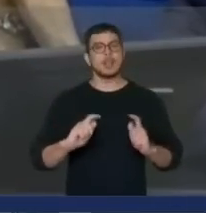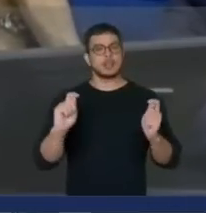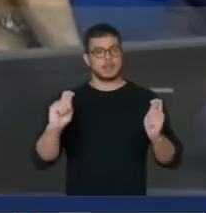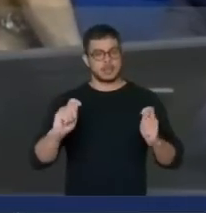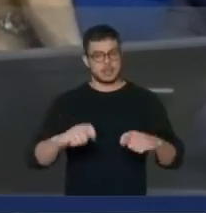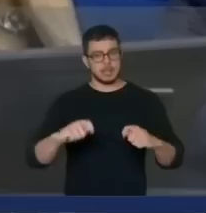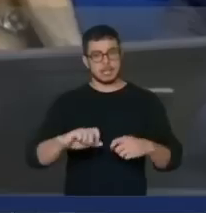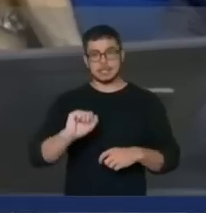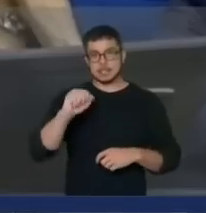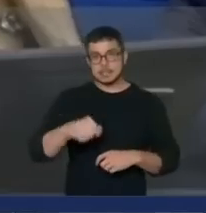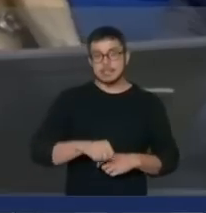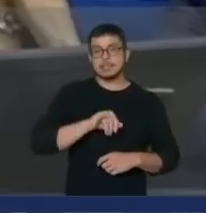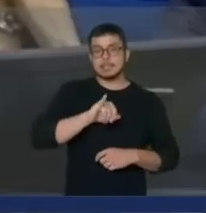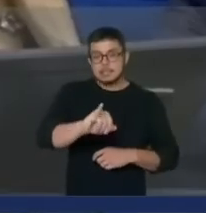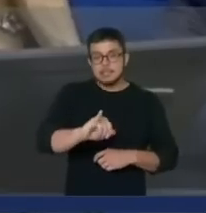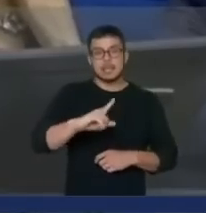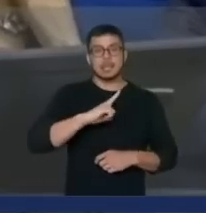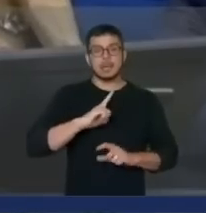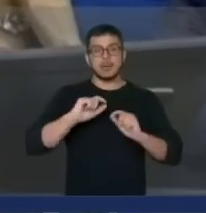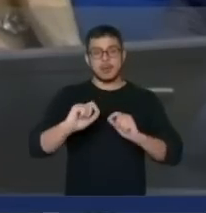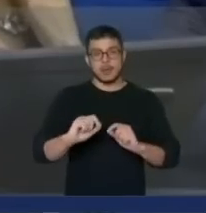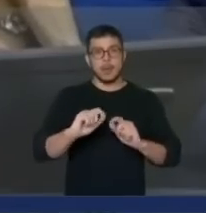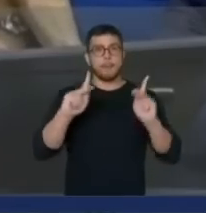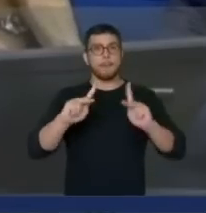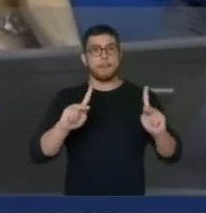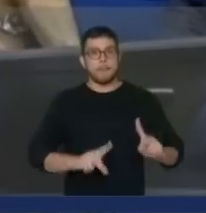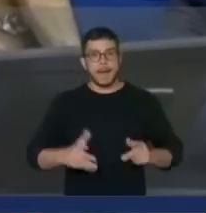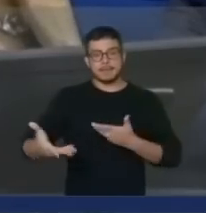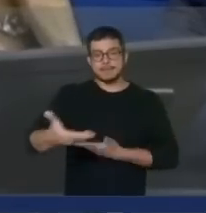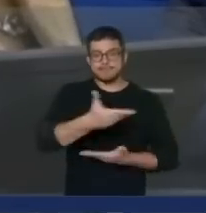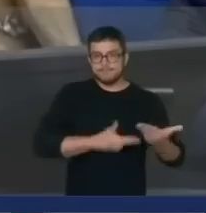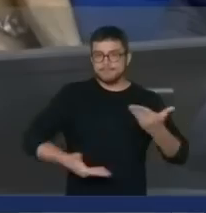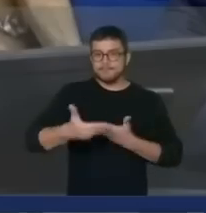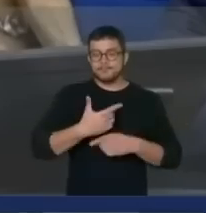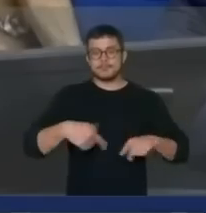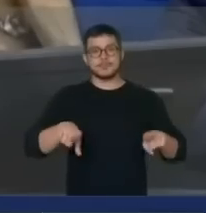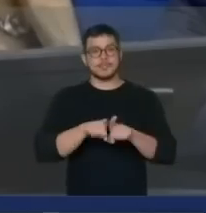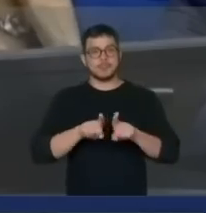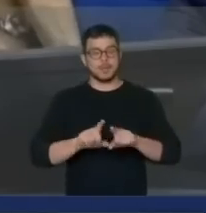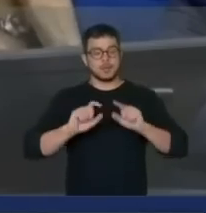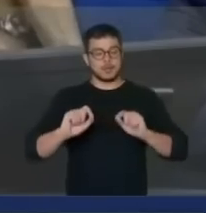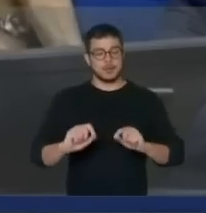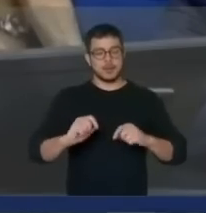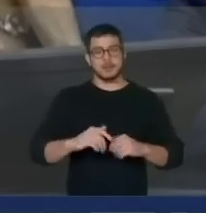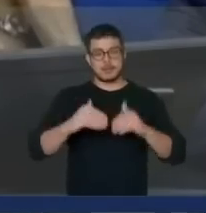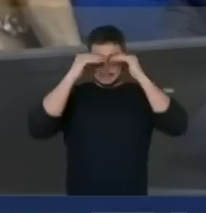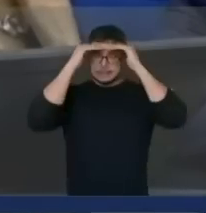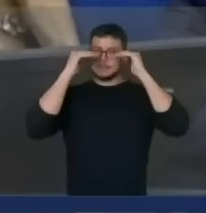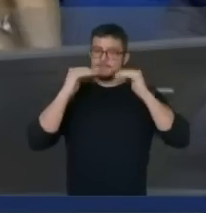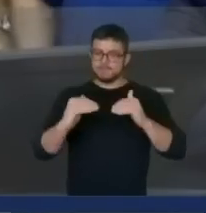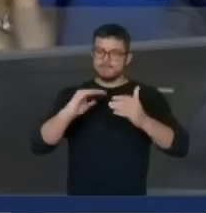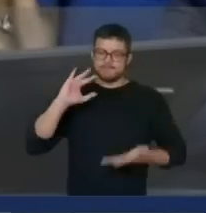com convivência pacífica dos contrários, com civilidade e espírito desarmado, sem abandonar princípios